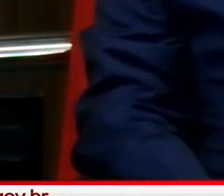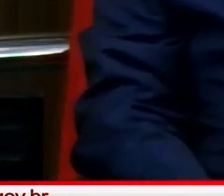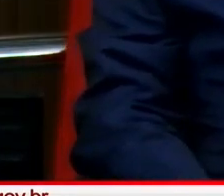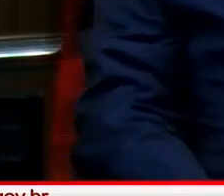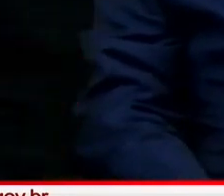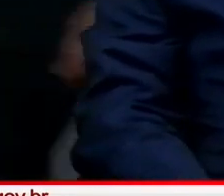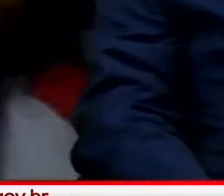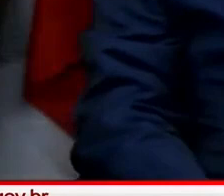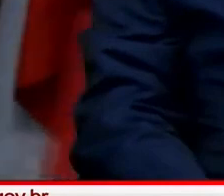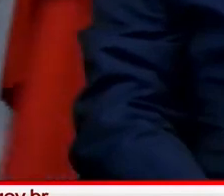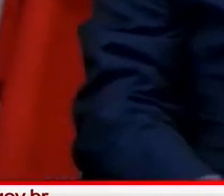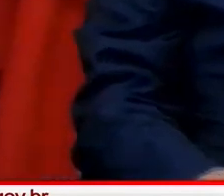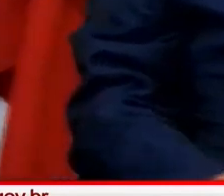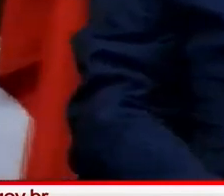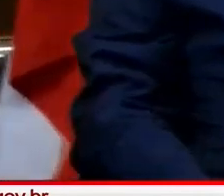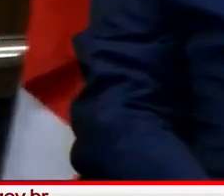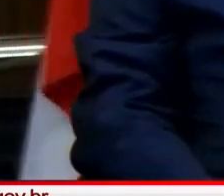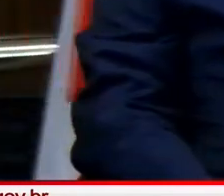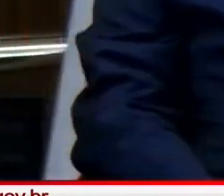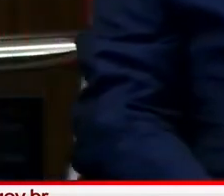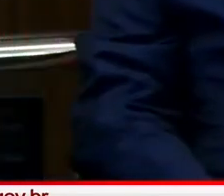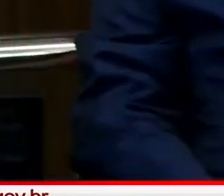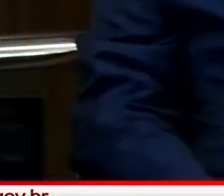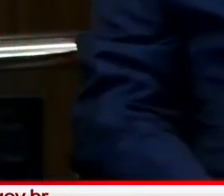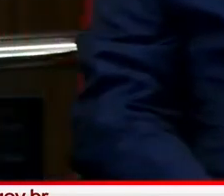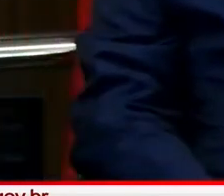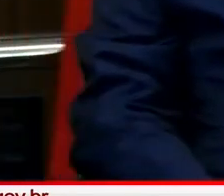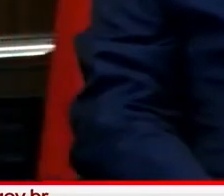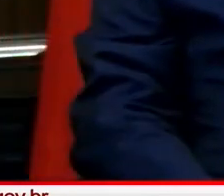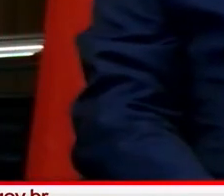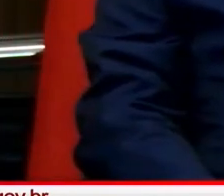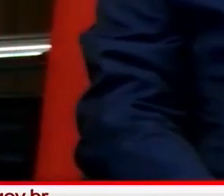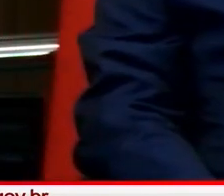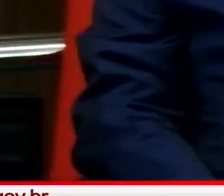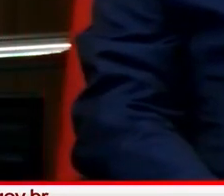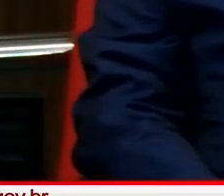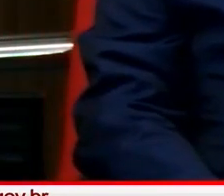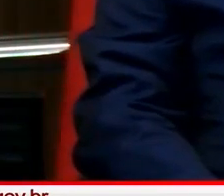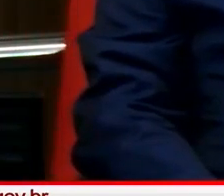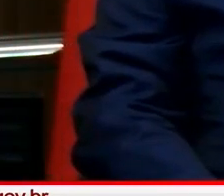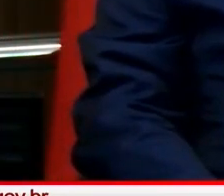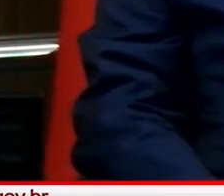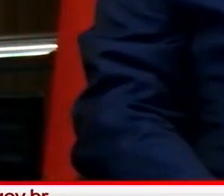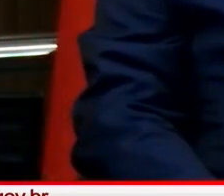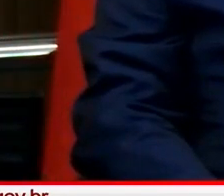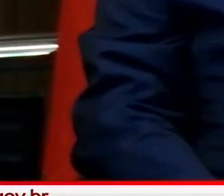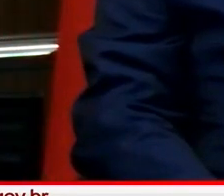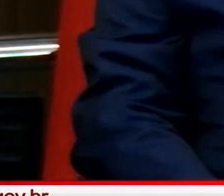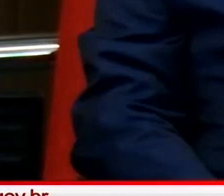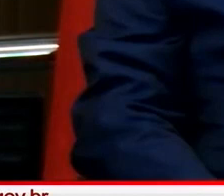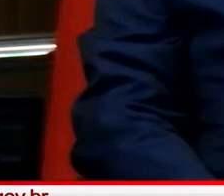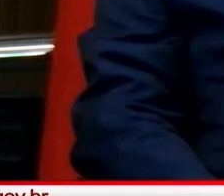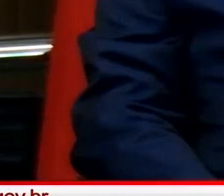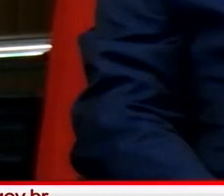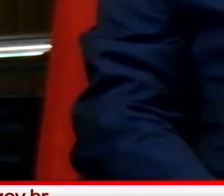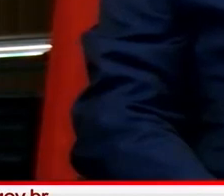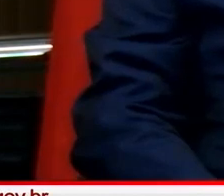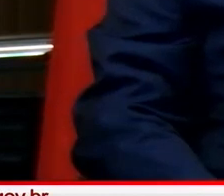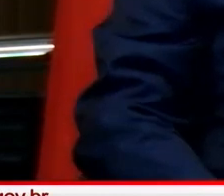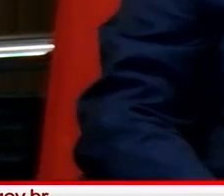e do mundo este país é muito importante para o equilíbrio